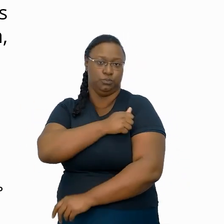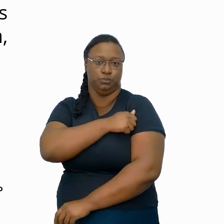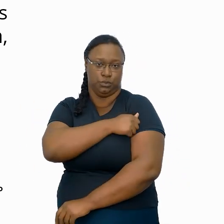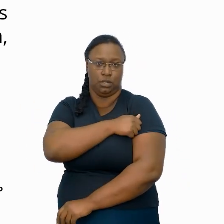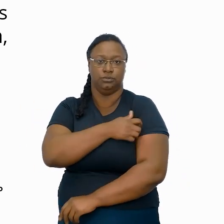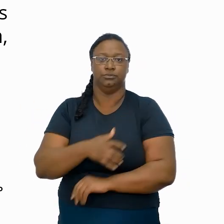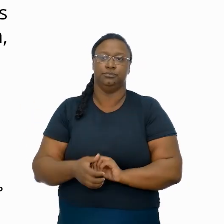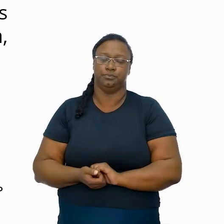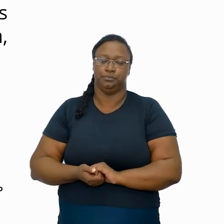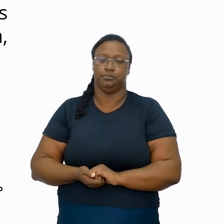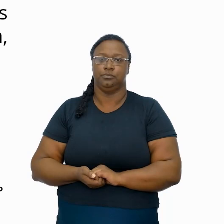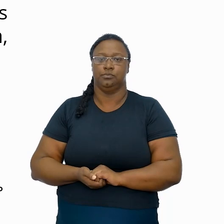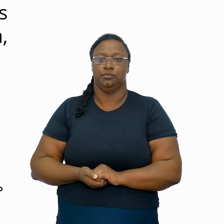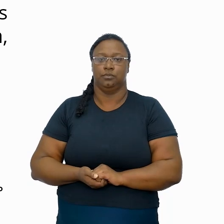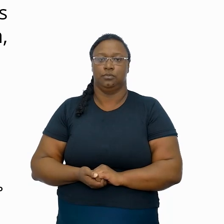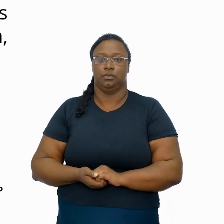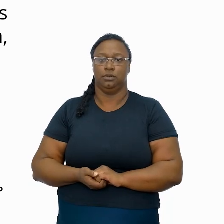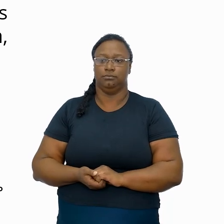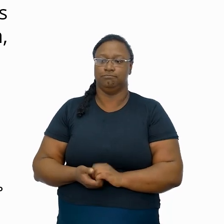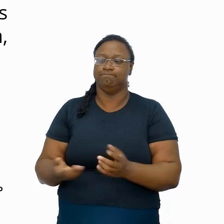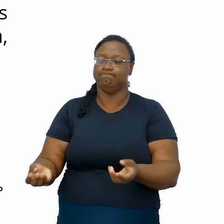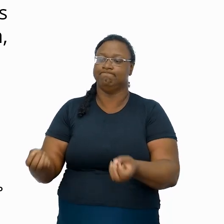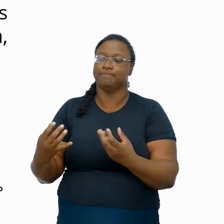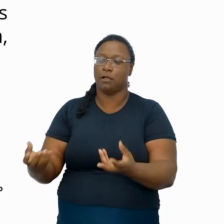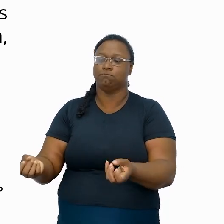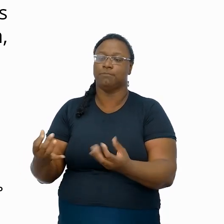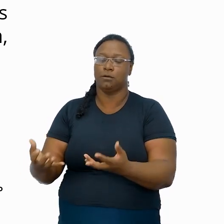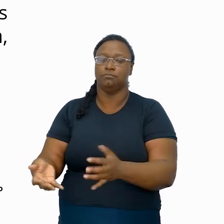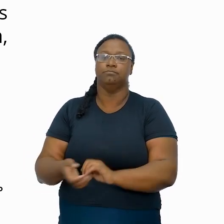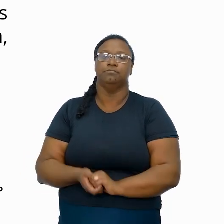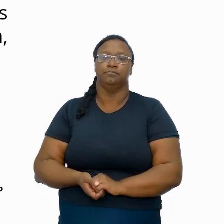a participação deles, né, de forma protagonista.